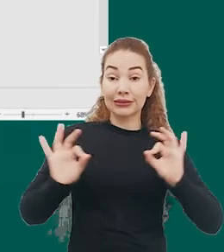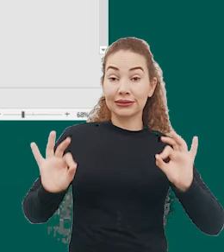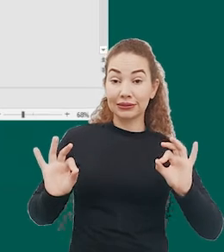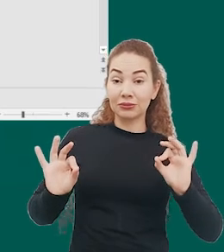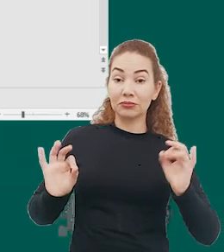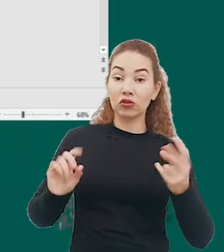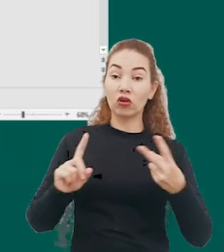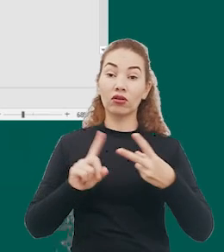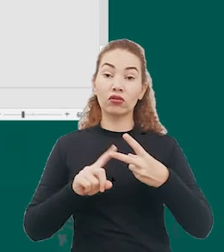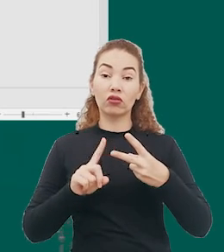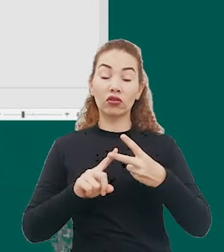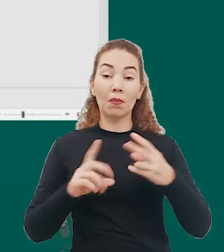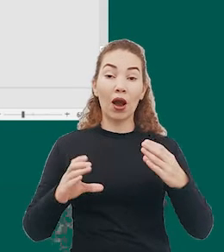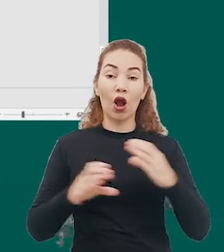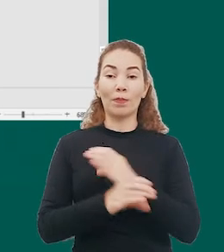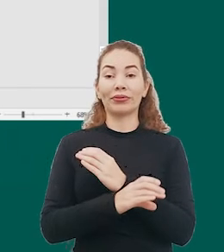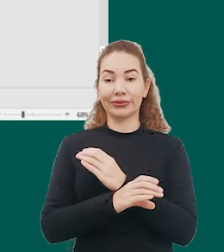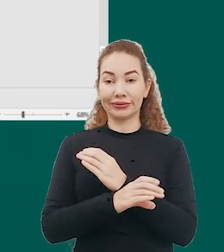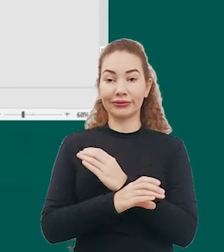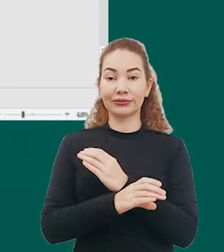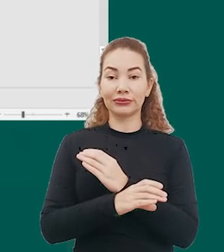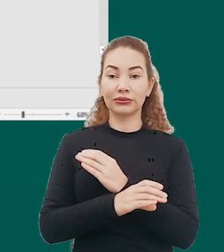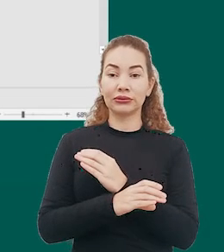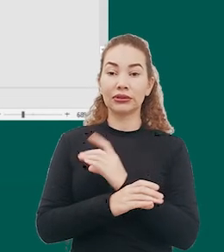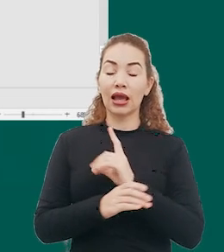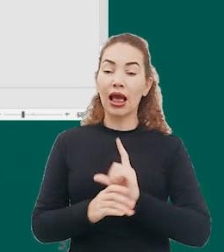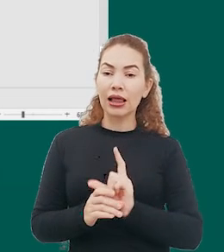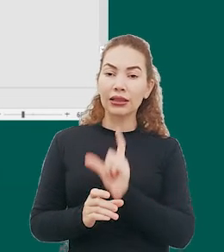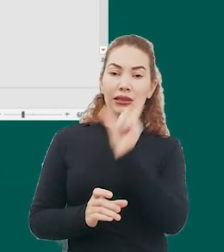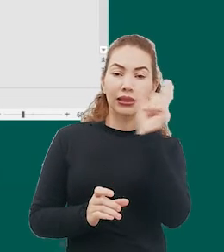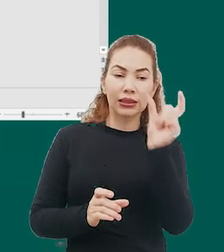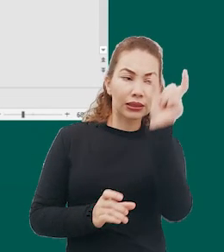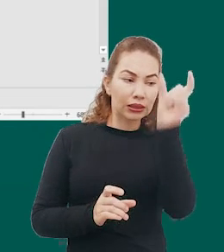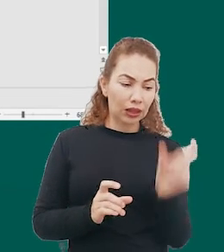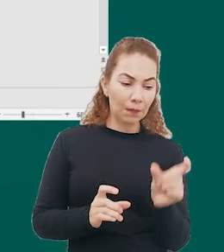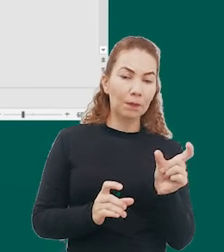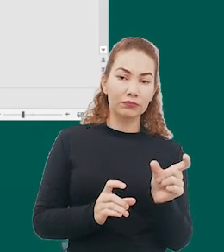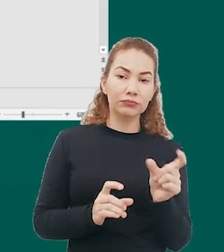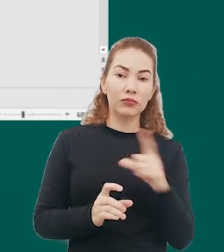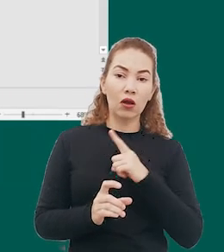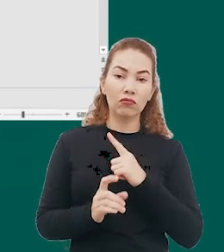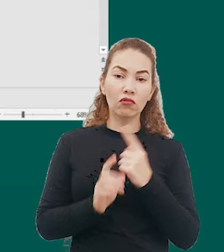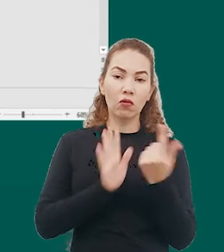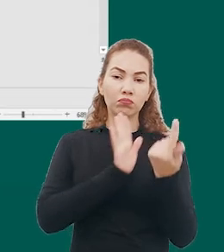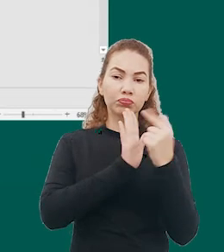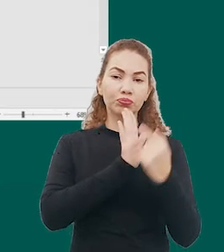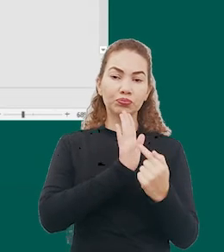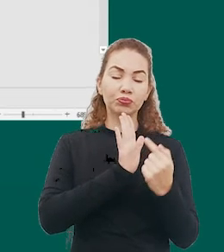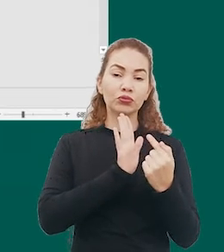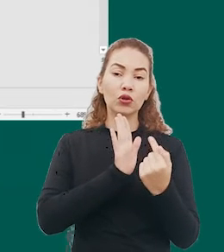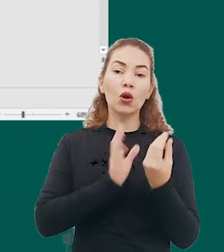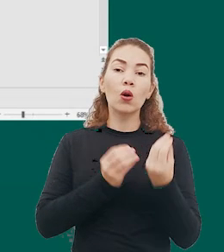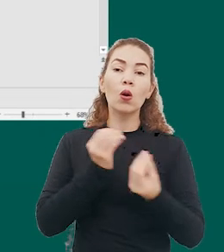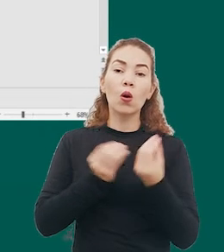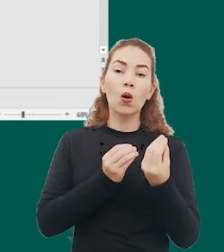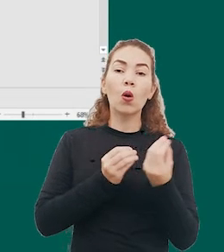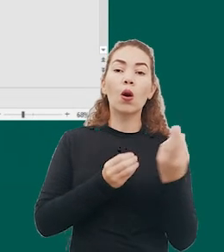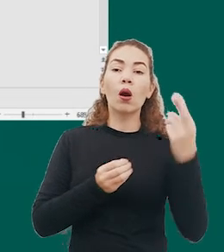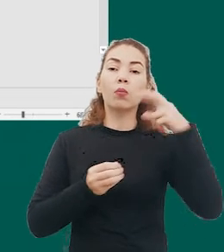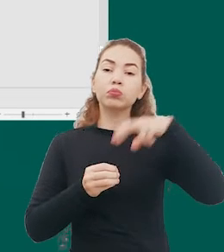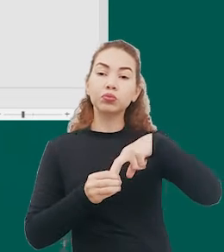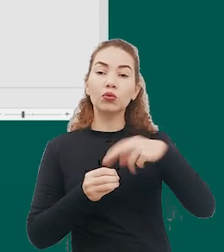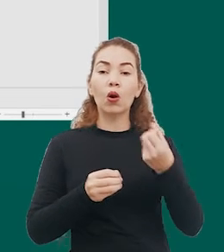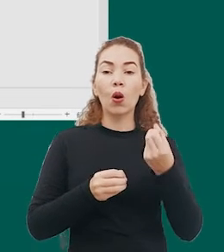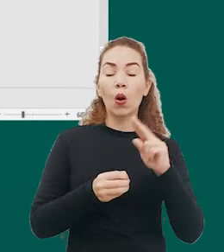a declaração completa. E ao lado, conforme vão aparecendo os valores a restituir ou o